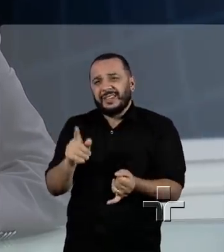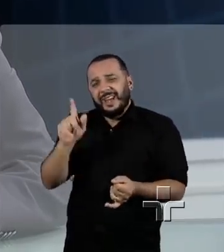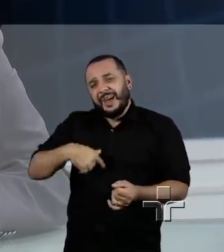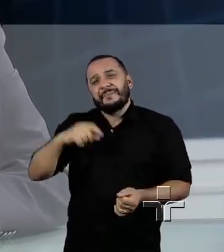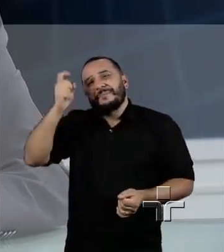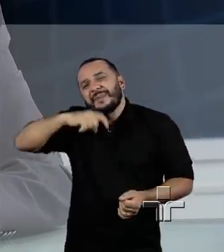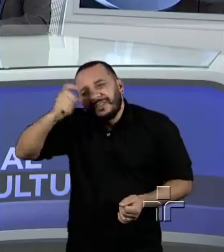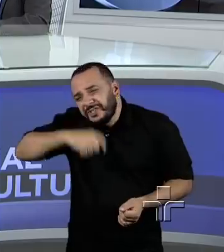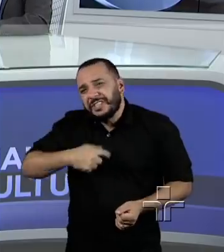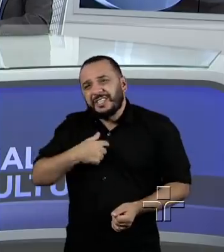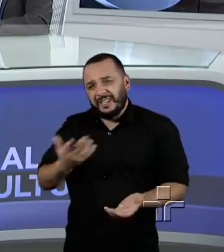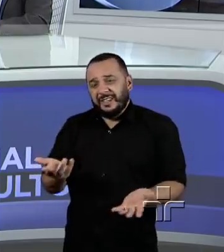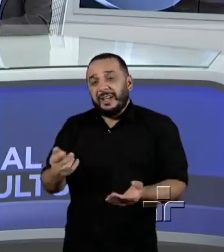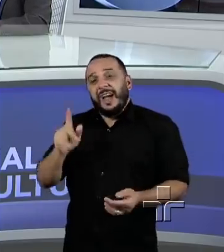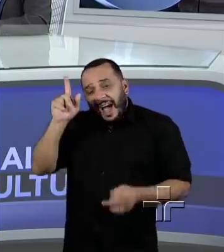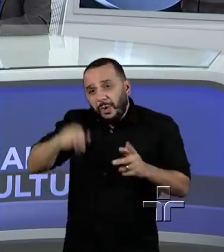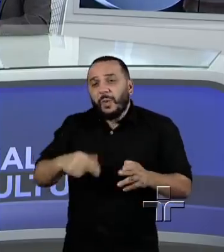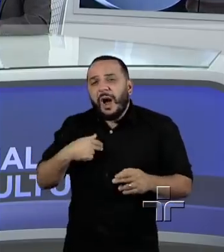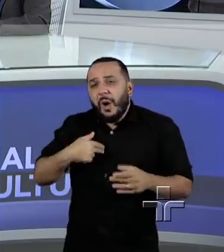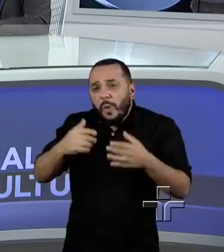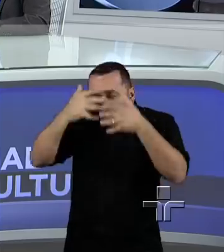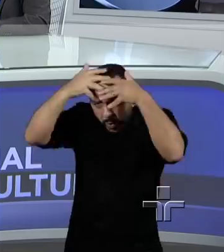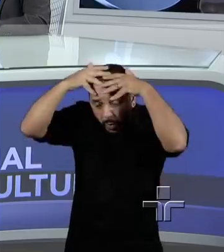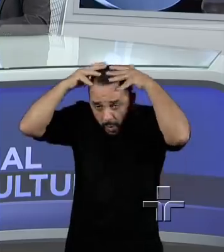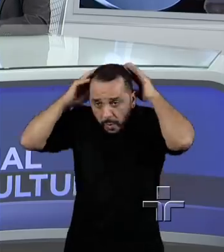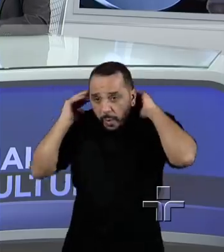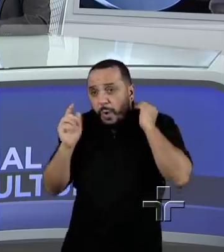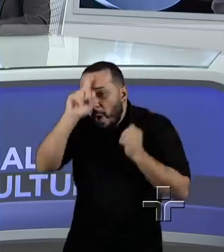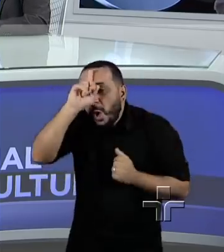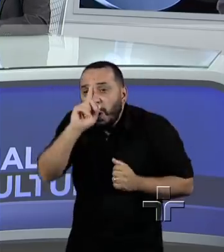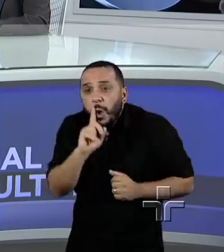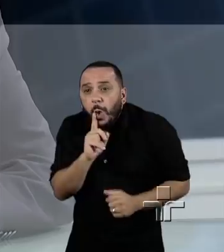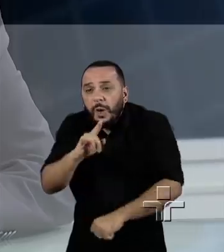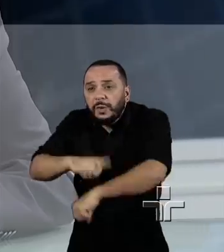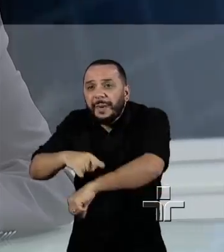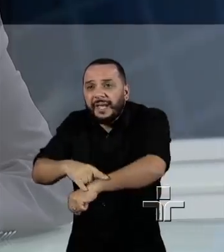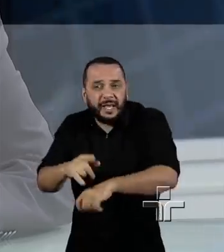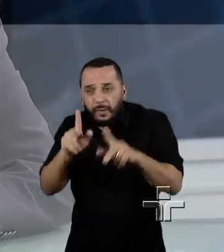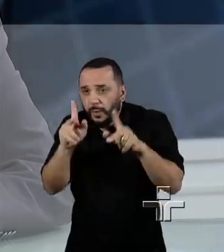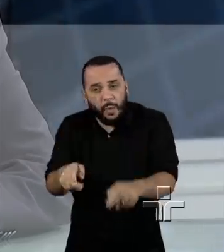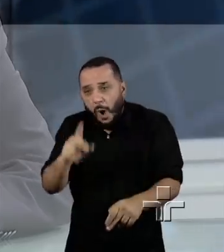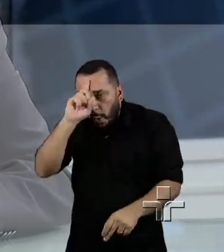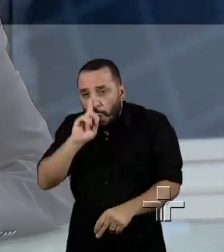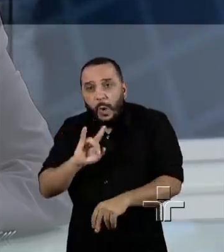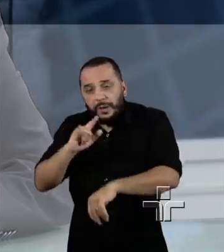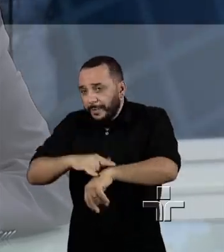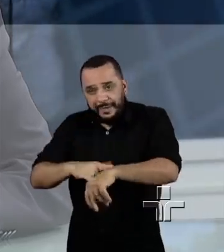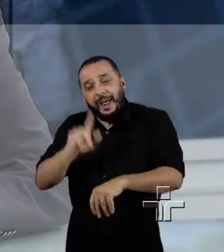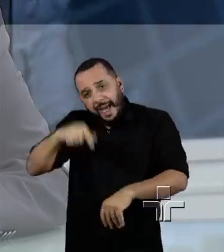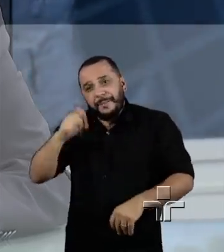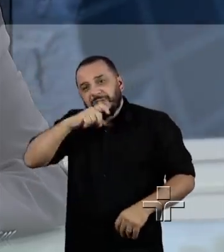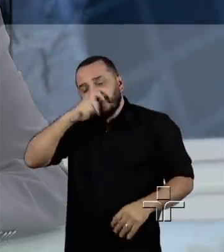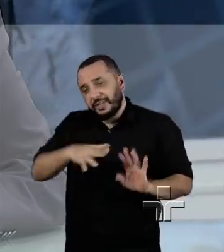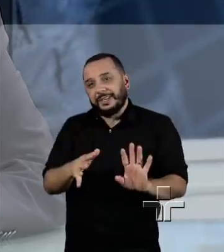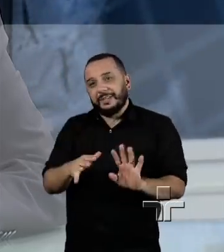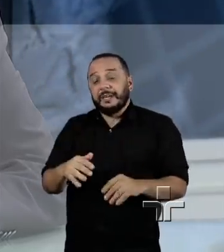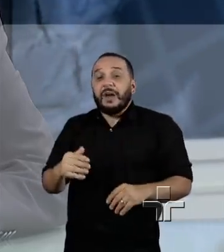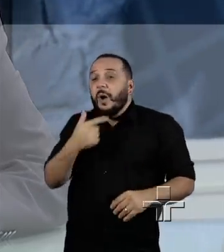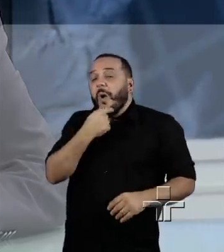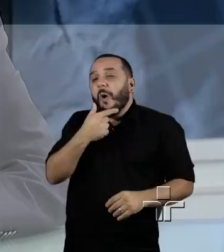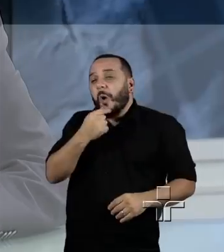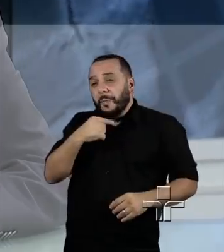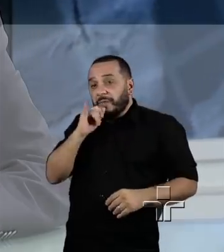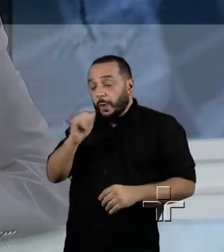ciência que começou com um trabalho fajuto do Wakefield, em 99, publicado no Lancet, que dizia que vacina dava